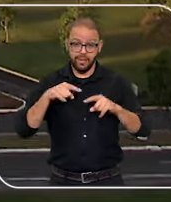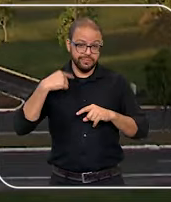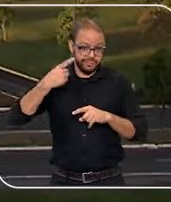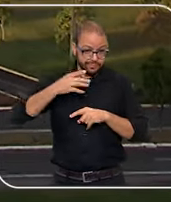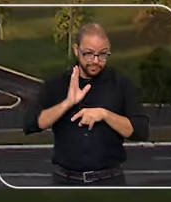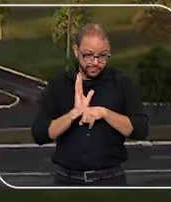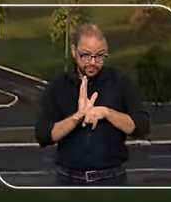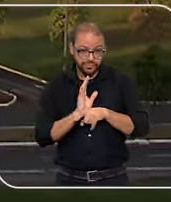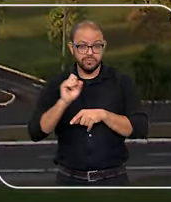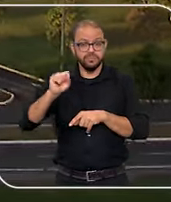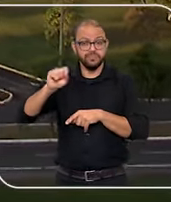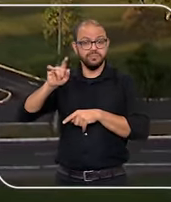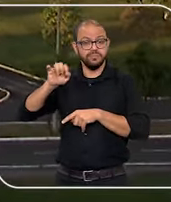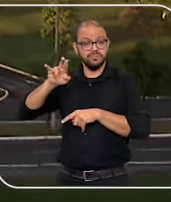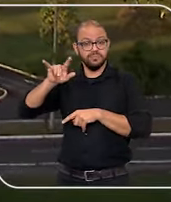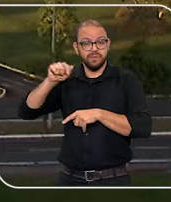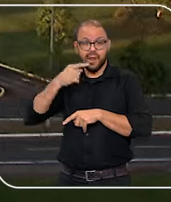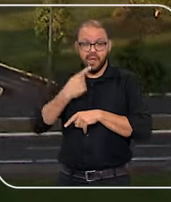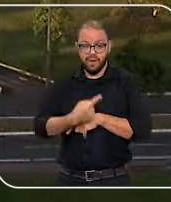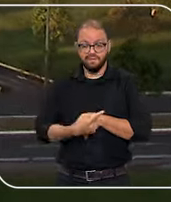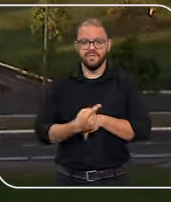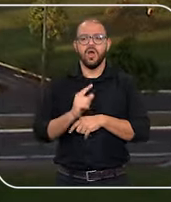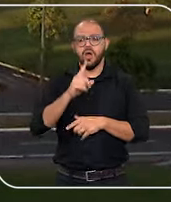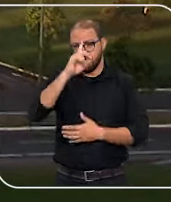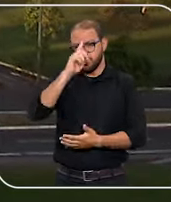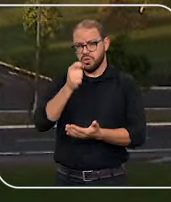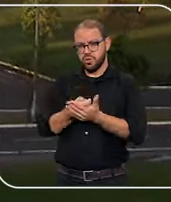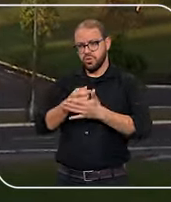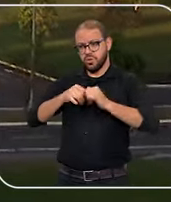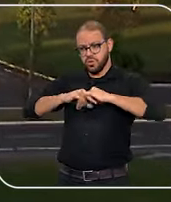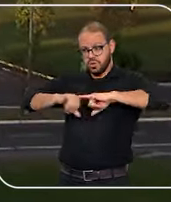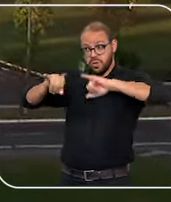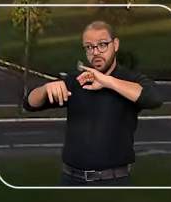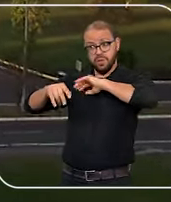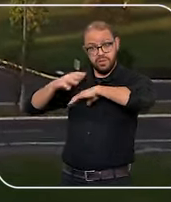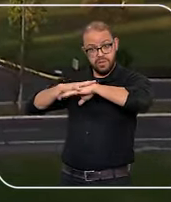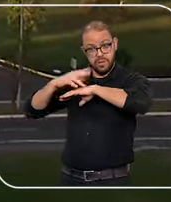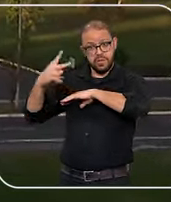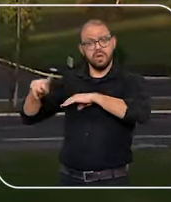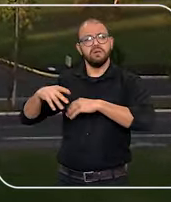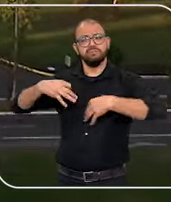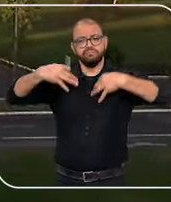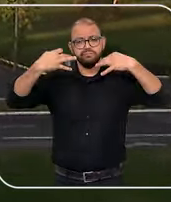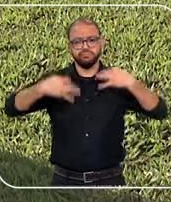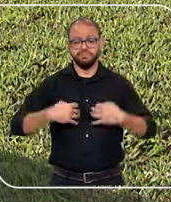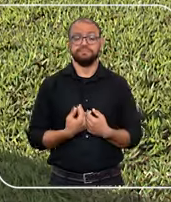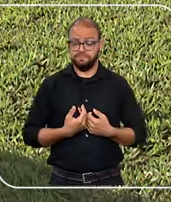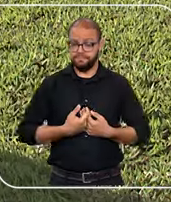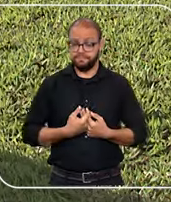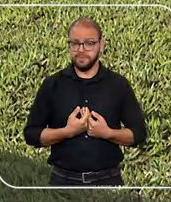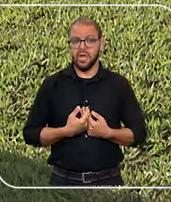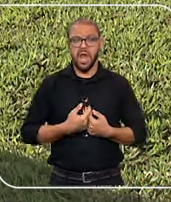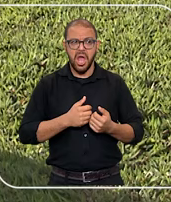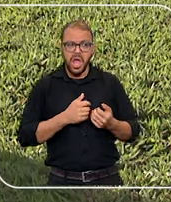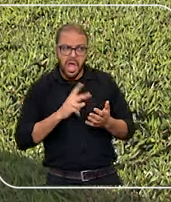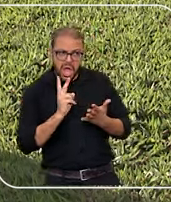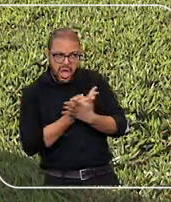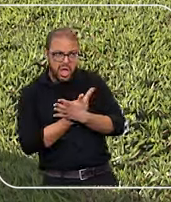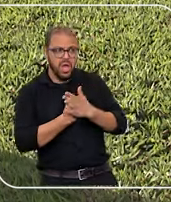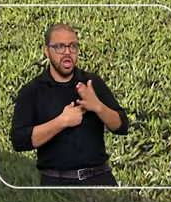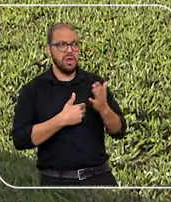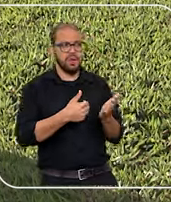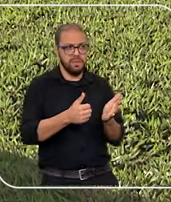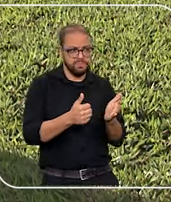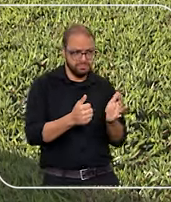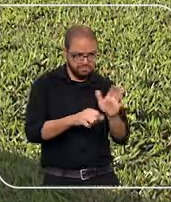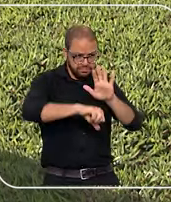Mas a defesa de Sandra Azevedo alegou no STJ que as decisões proferidas por ela foram lícitas, sustentou não haver justa